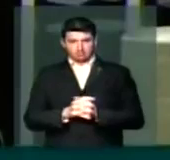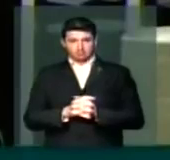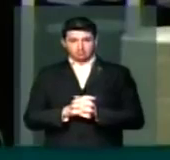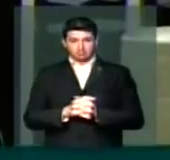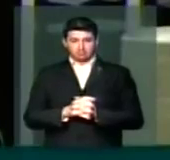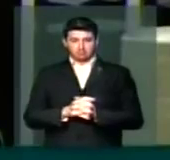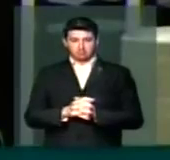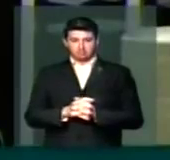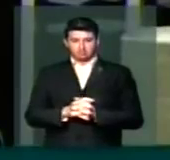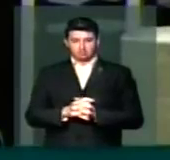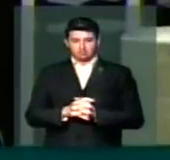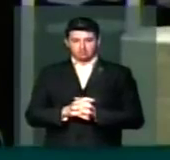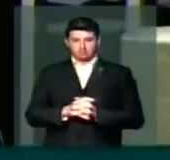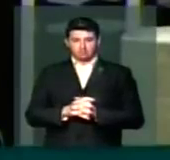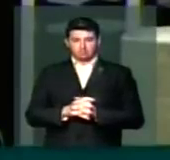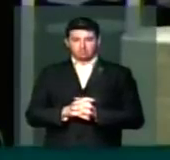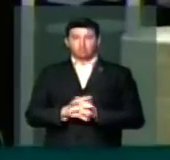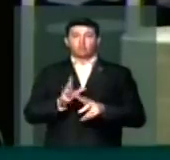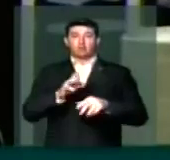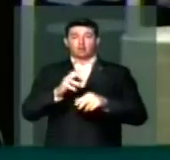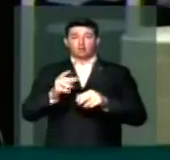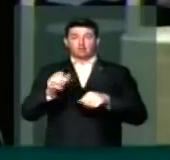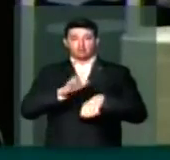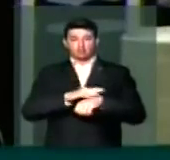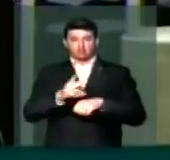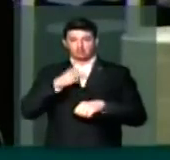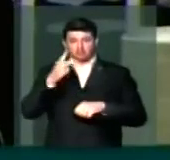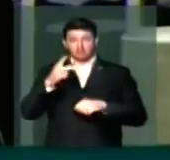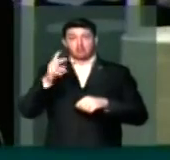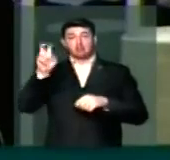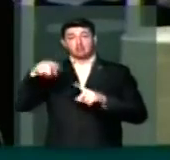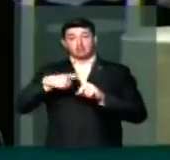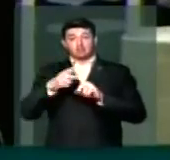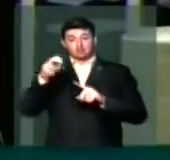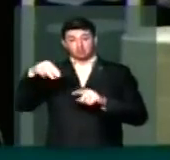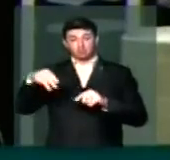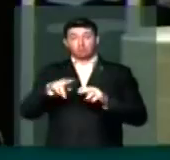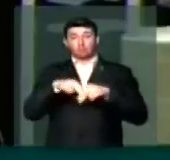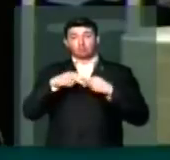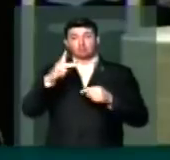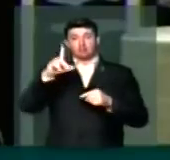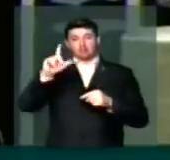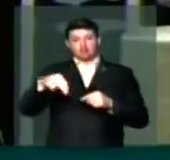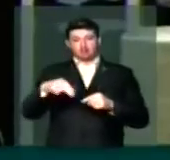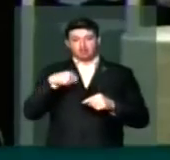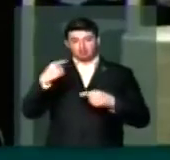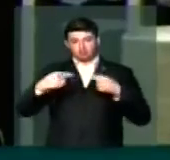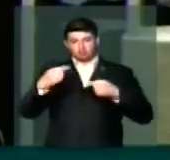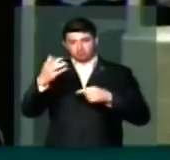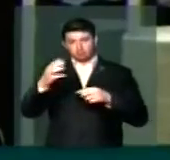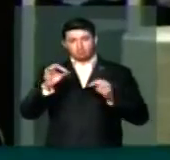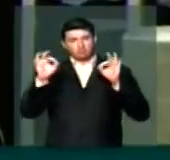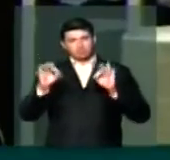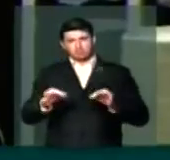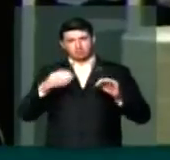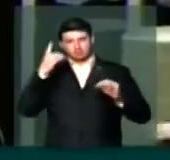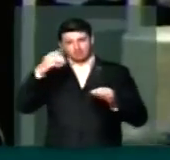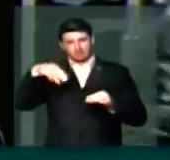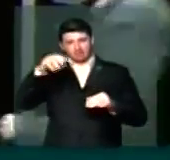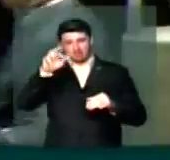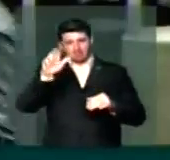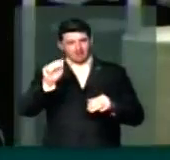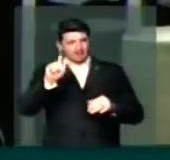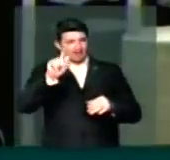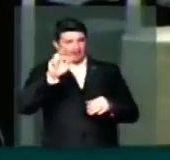de oradores, mais os 5 minutos de líder que eu tenho que falar sobre essa questão do PLN. Certamente, deputada Mara, eu